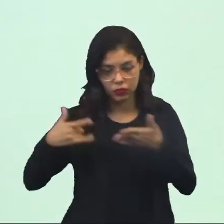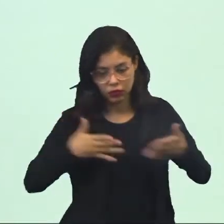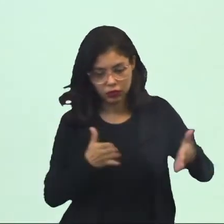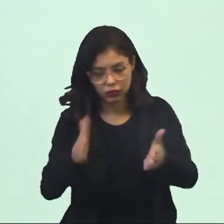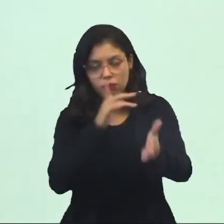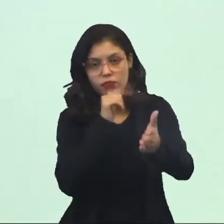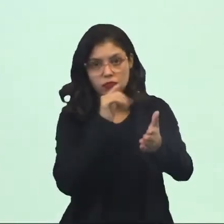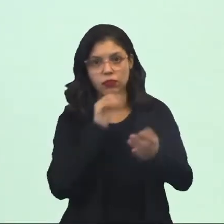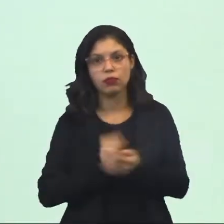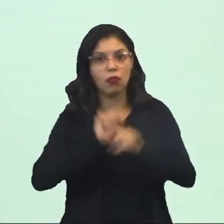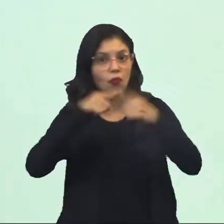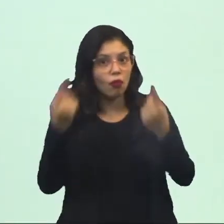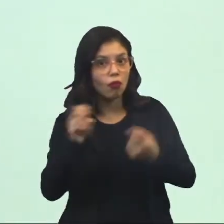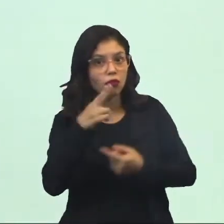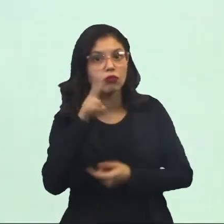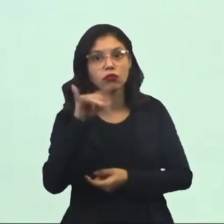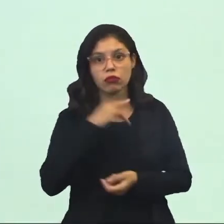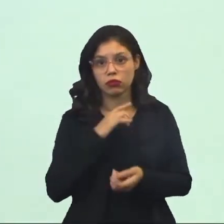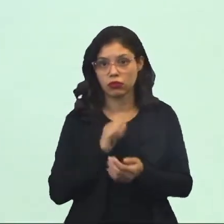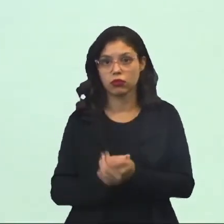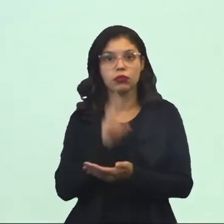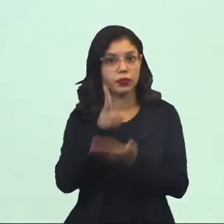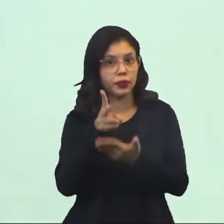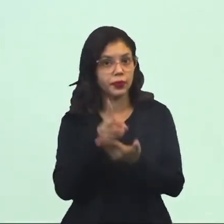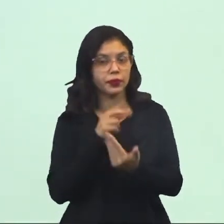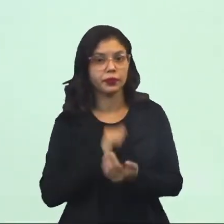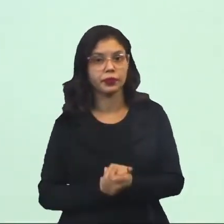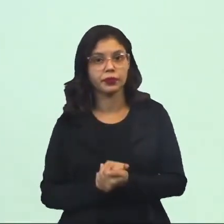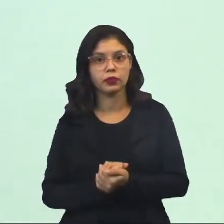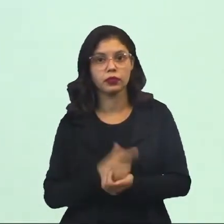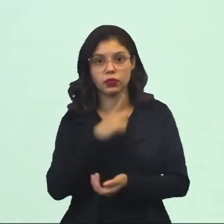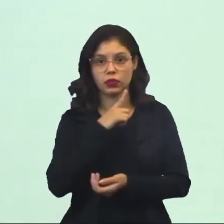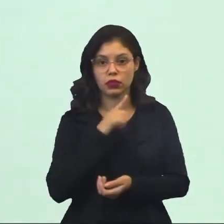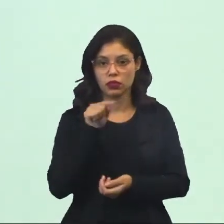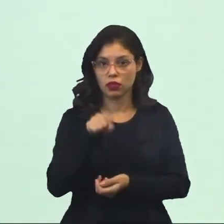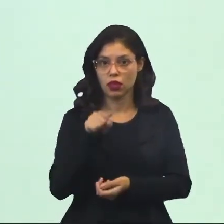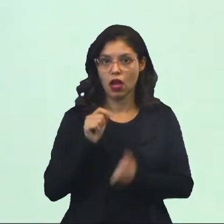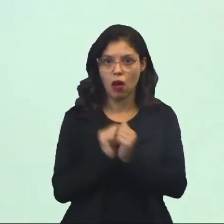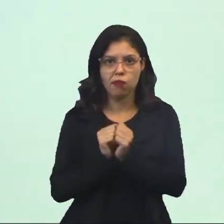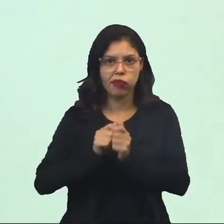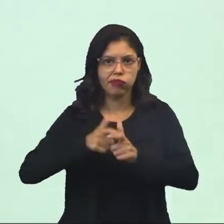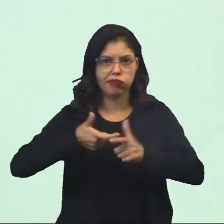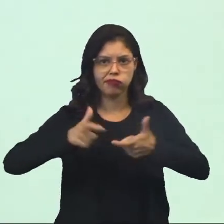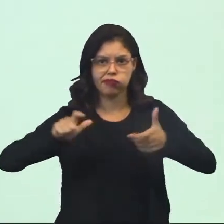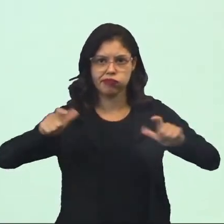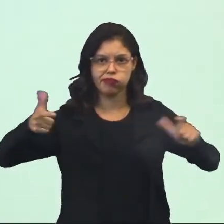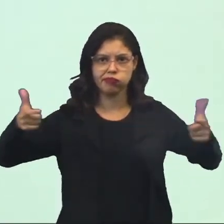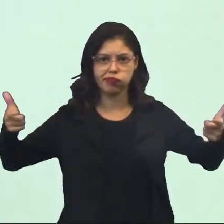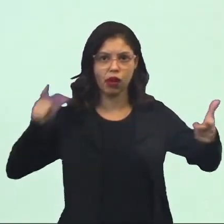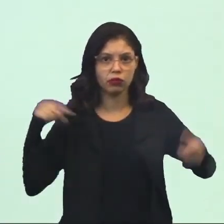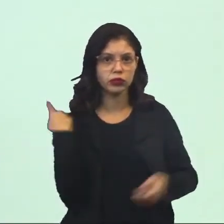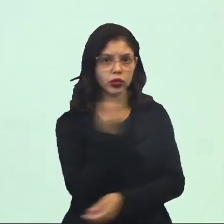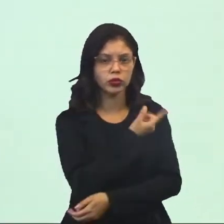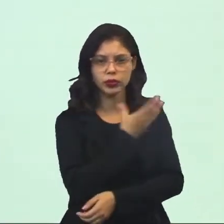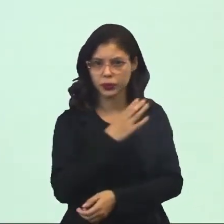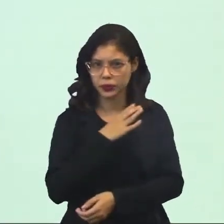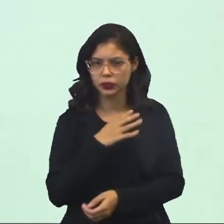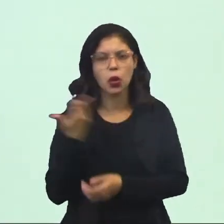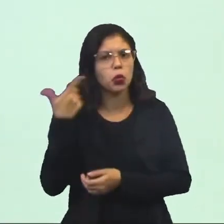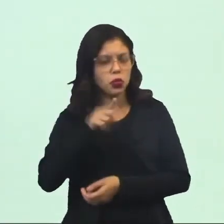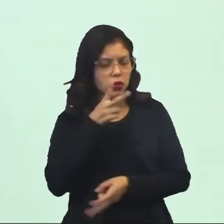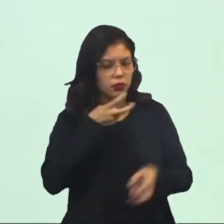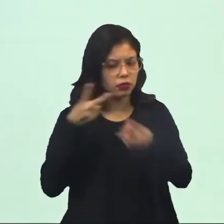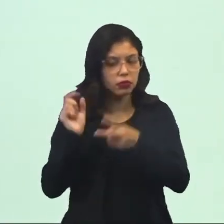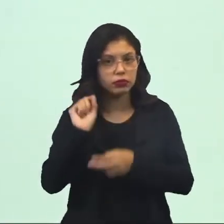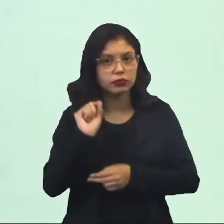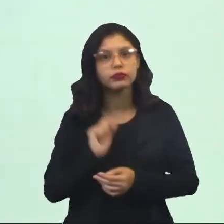rio? Ou será que estão adentrando, está sendo havendo ali um crescimento da nossa cidade? Vocês conseguem perceber o